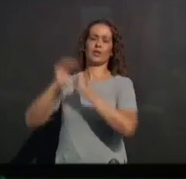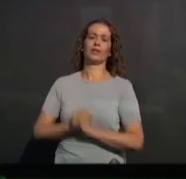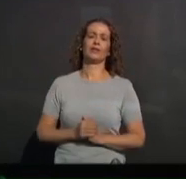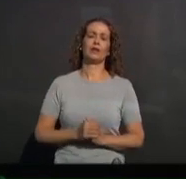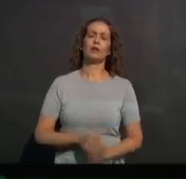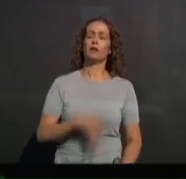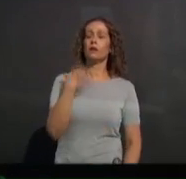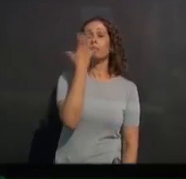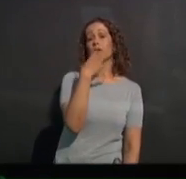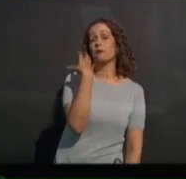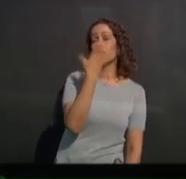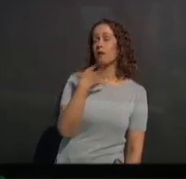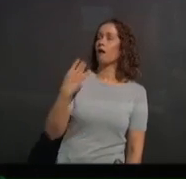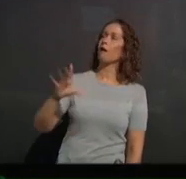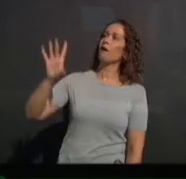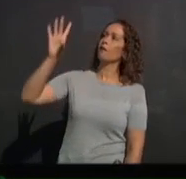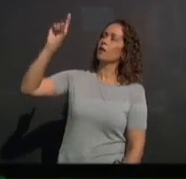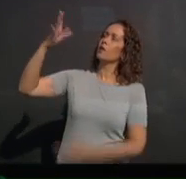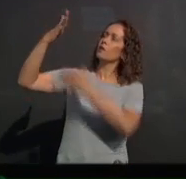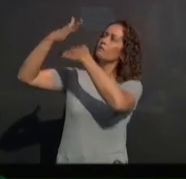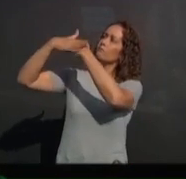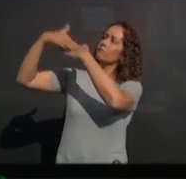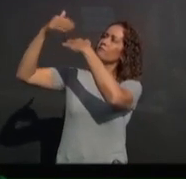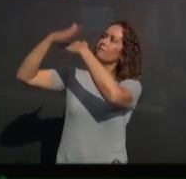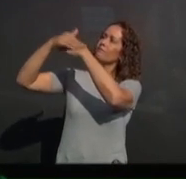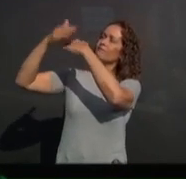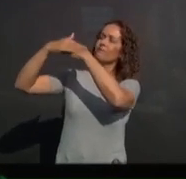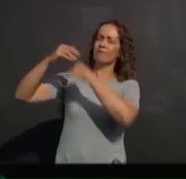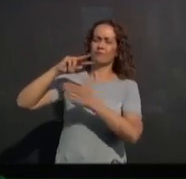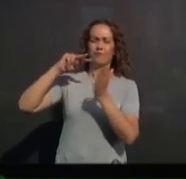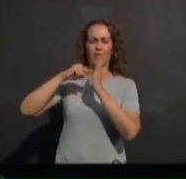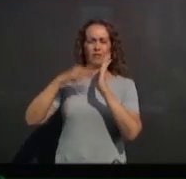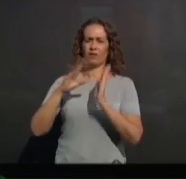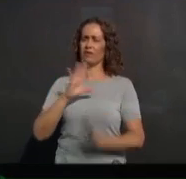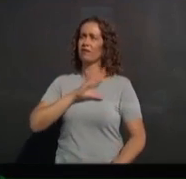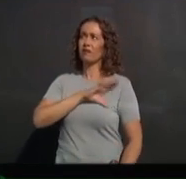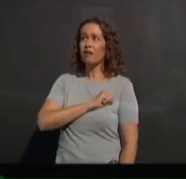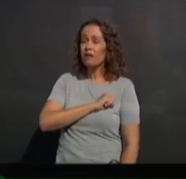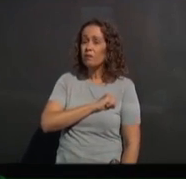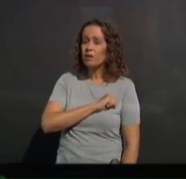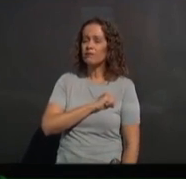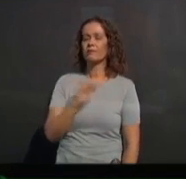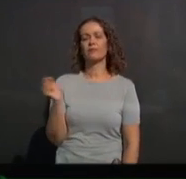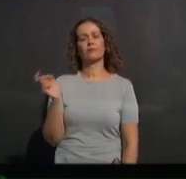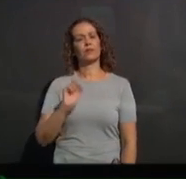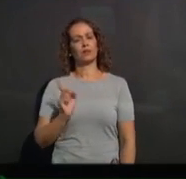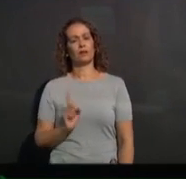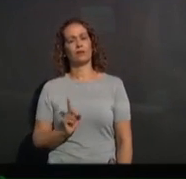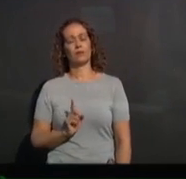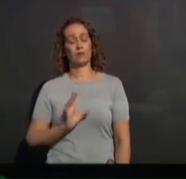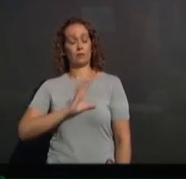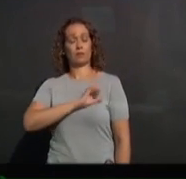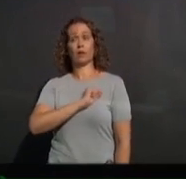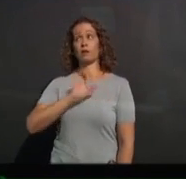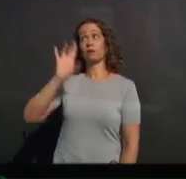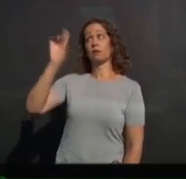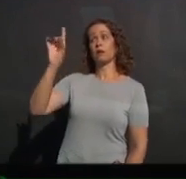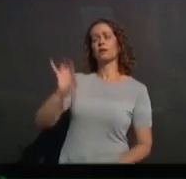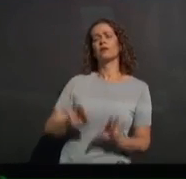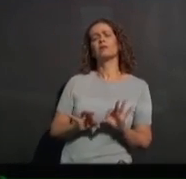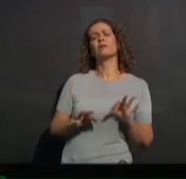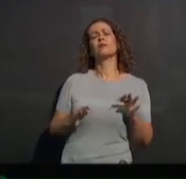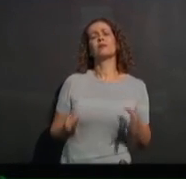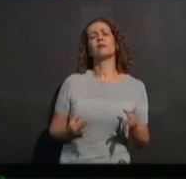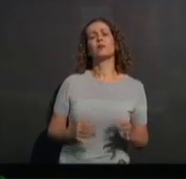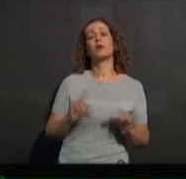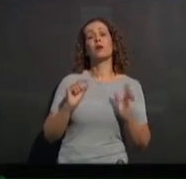com a boca não significa que você o ama, não. Amar a Deus é uma coisa muito simples, sabe o que é? É sentir falta